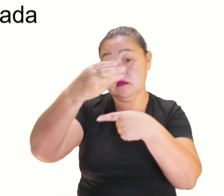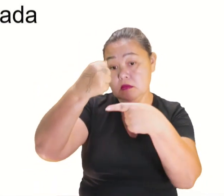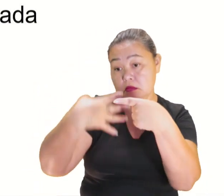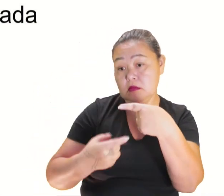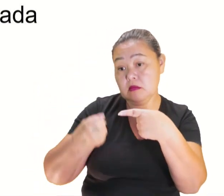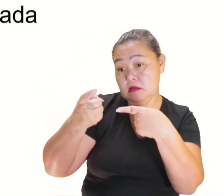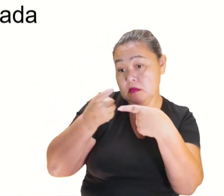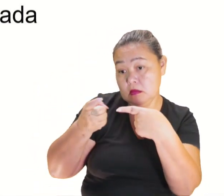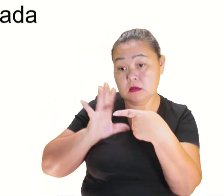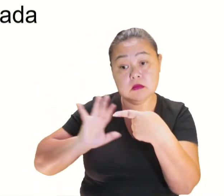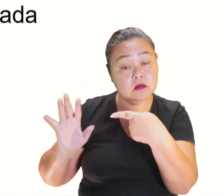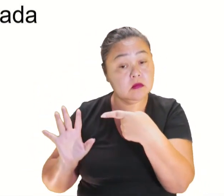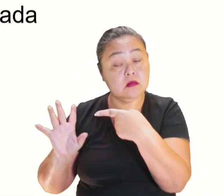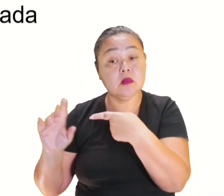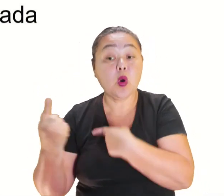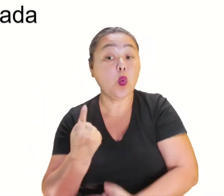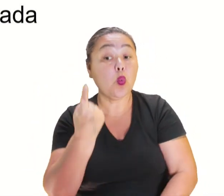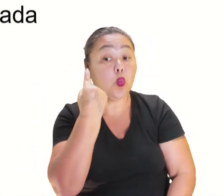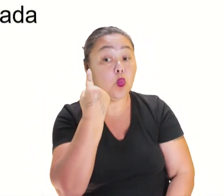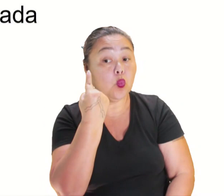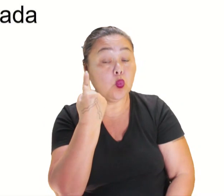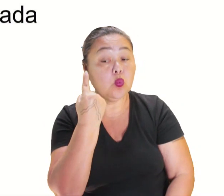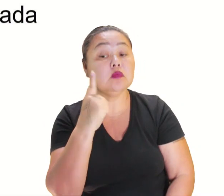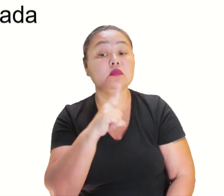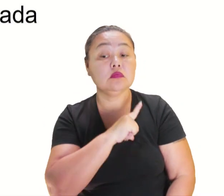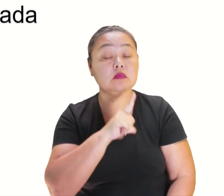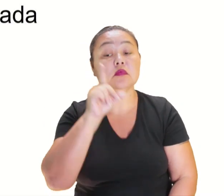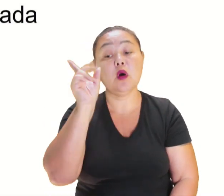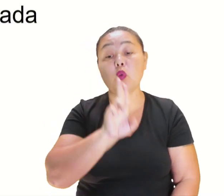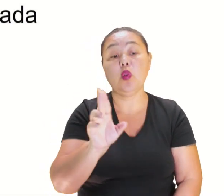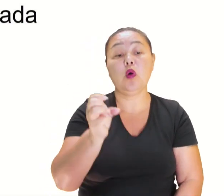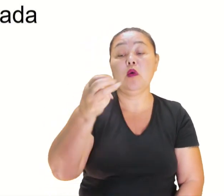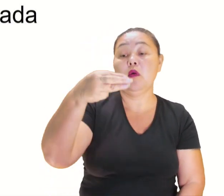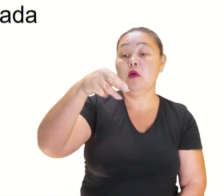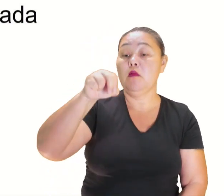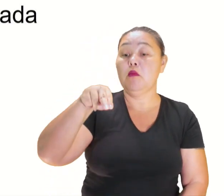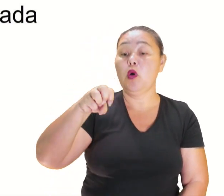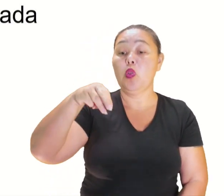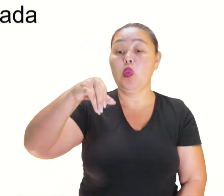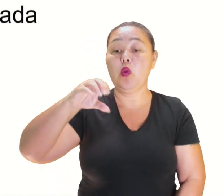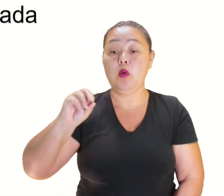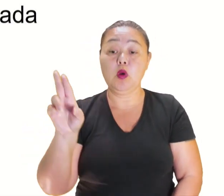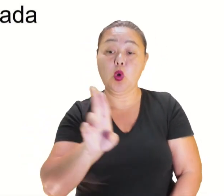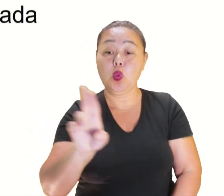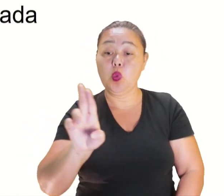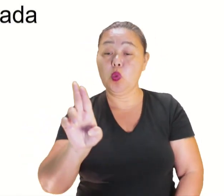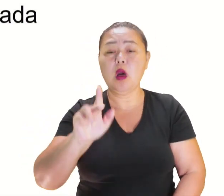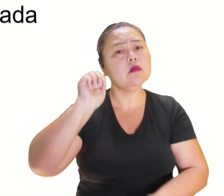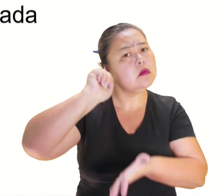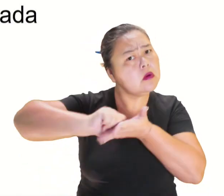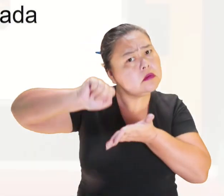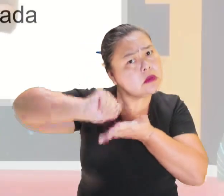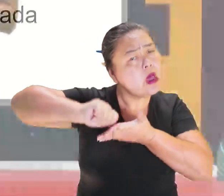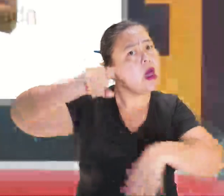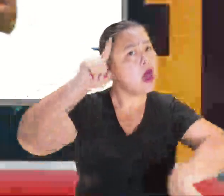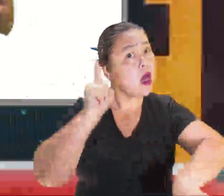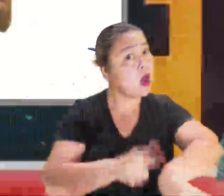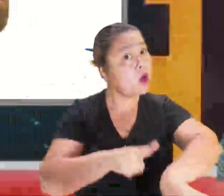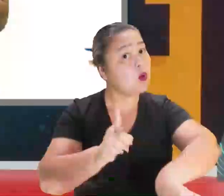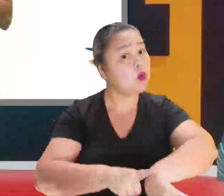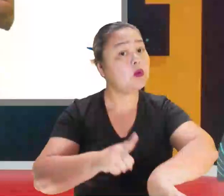quadrado. 3/4 de x. Tem um termo só, Tem monômio. Só um. Tá bom? Então, olha aí, vamos anotar. Agora é a hora